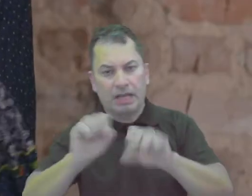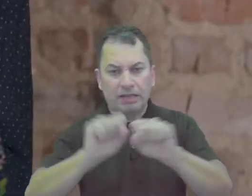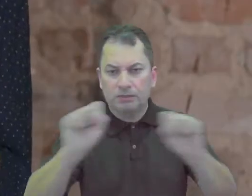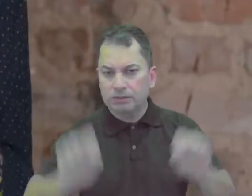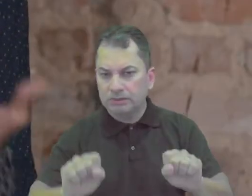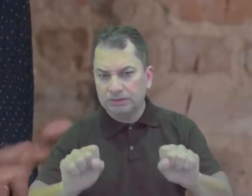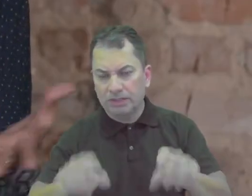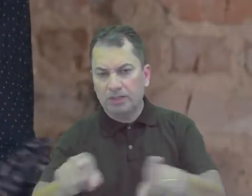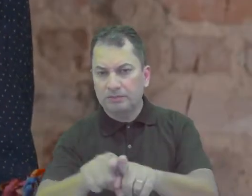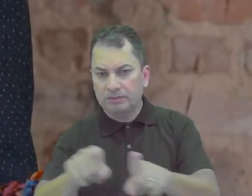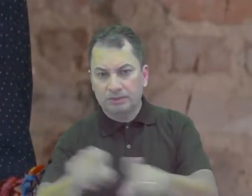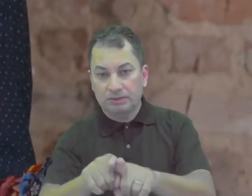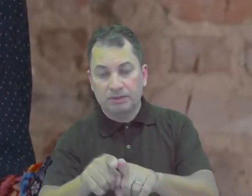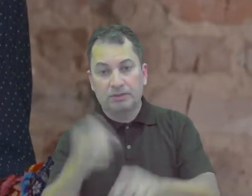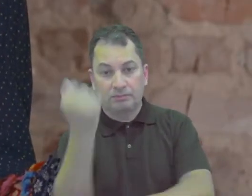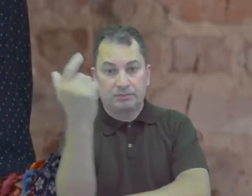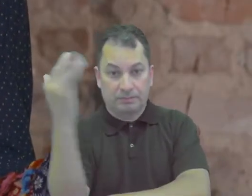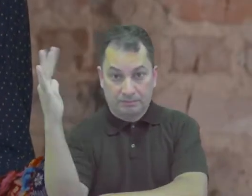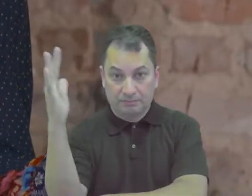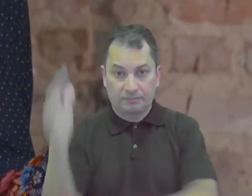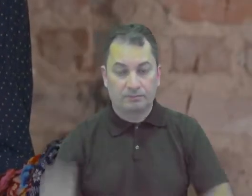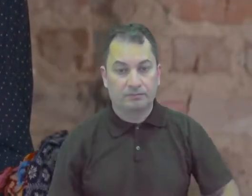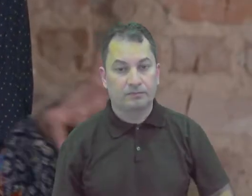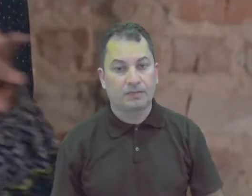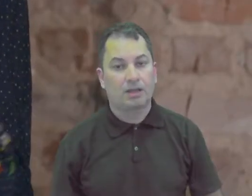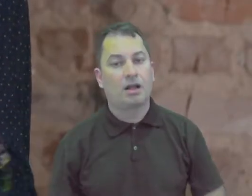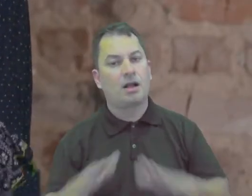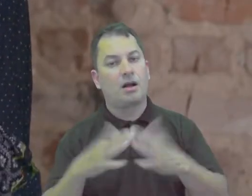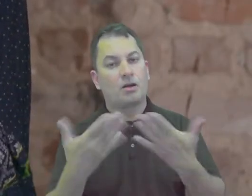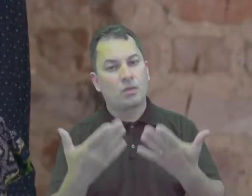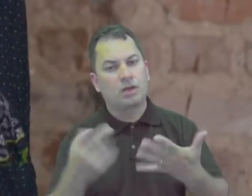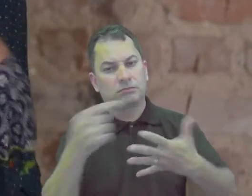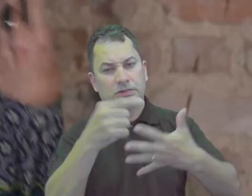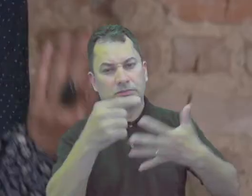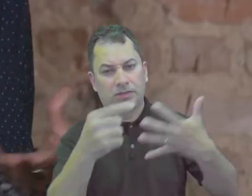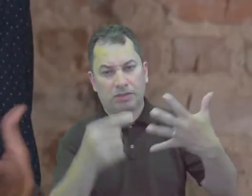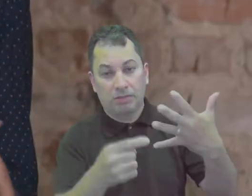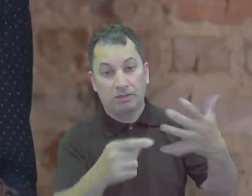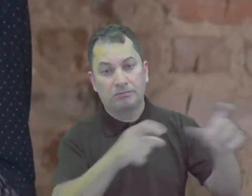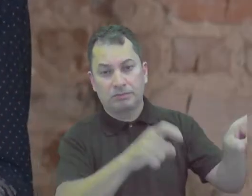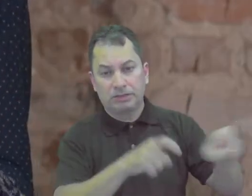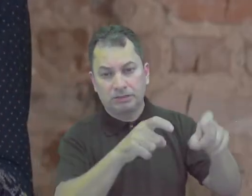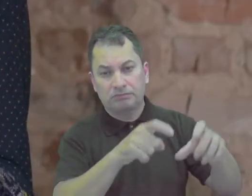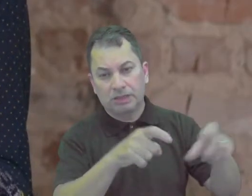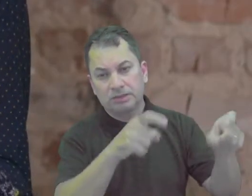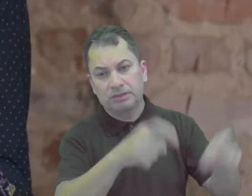objetos, os objetos que eu acabei de enumerar, plantações, ruas,